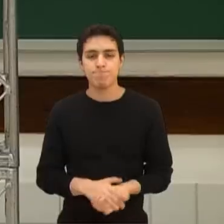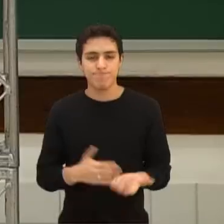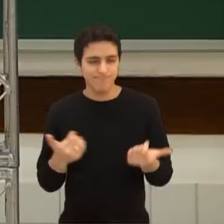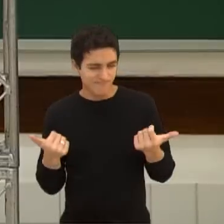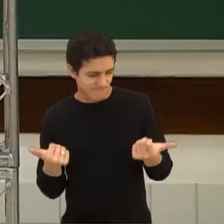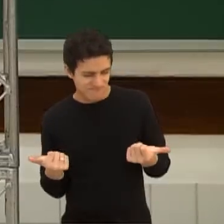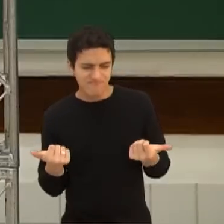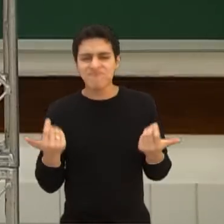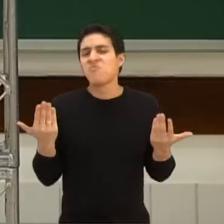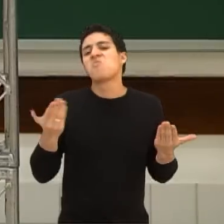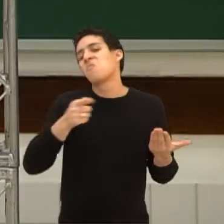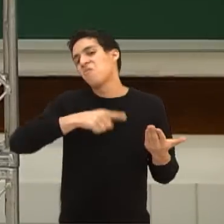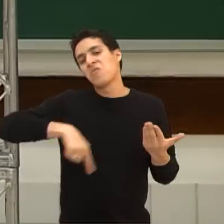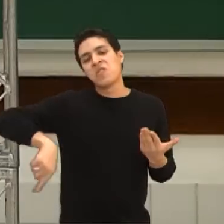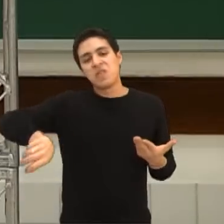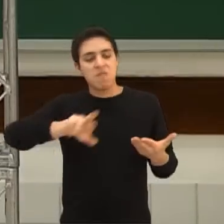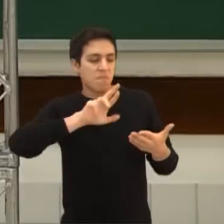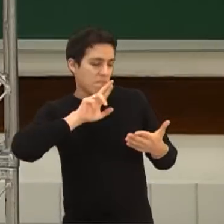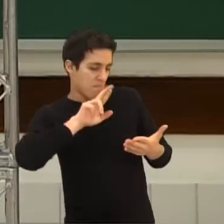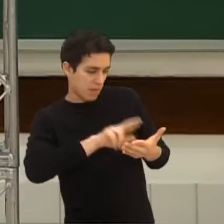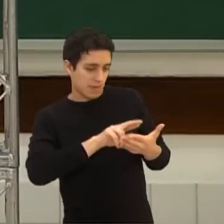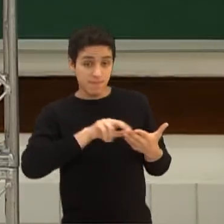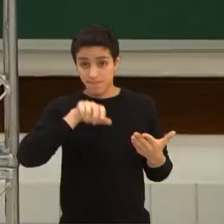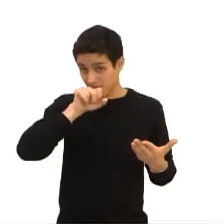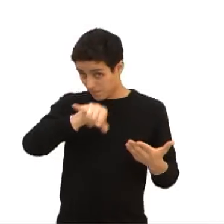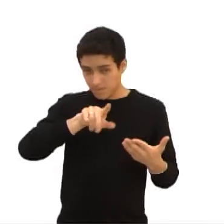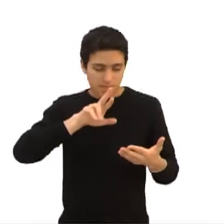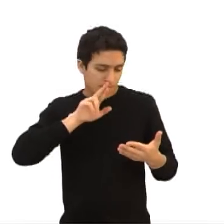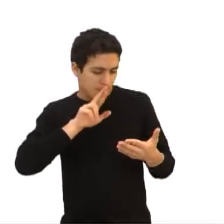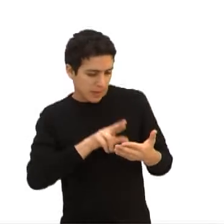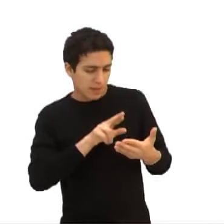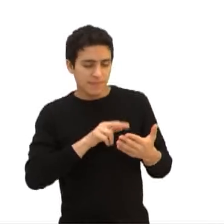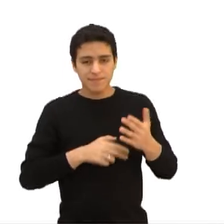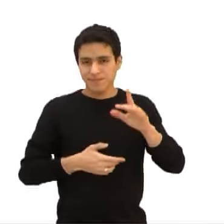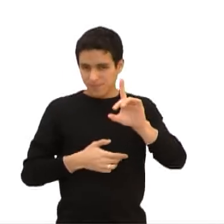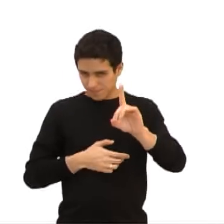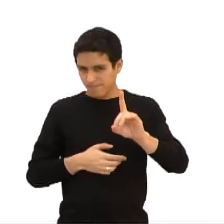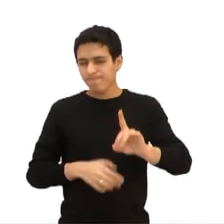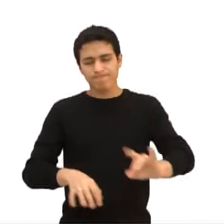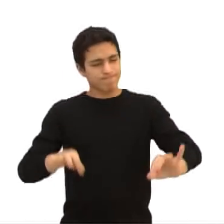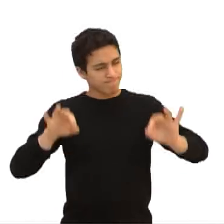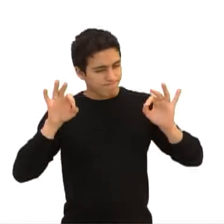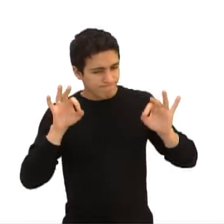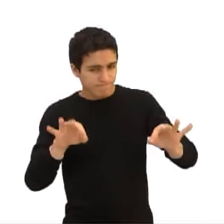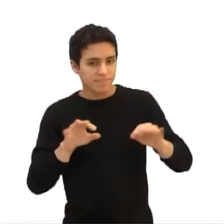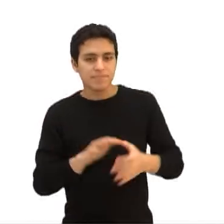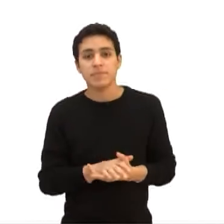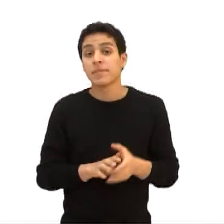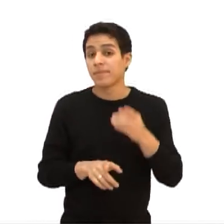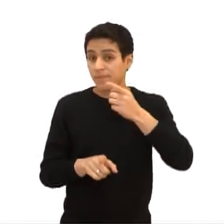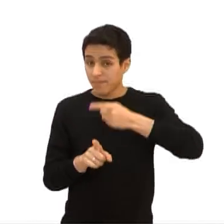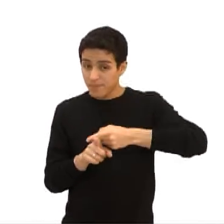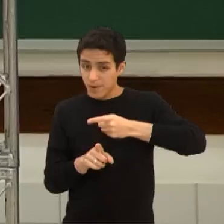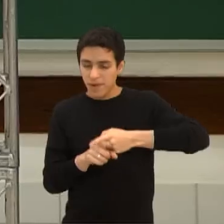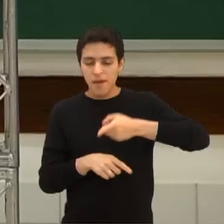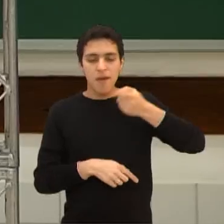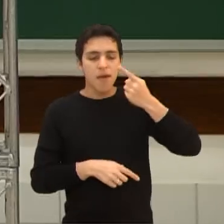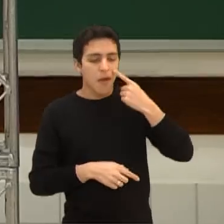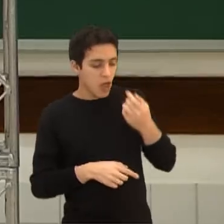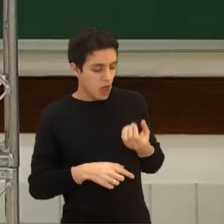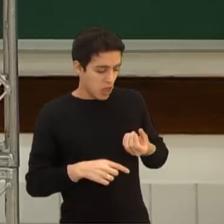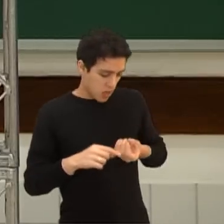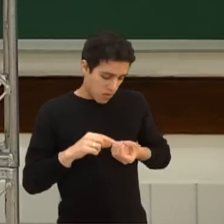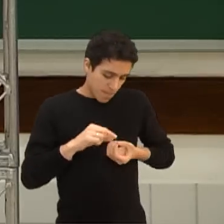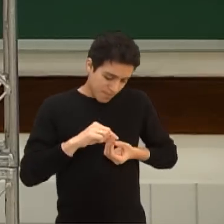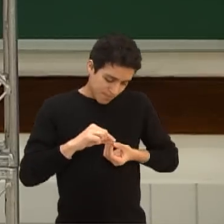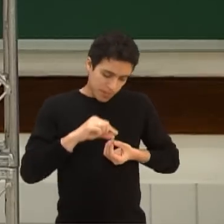Qual foi a sua resposta? Se você respondeu a letra D, é isso mesmo. Por quê? Porque o ovócito, quando